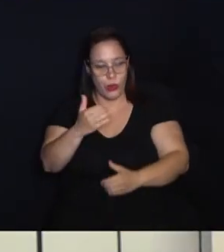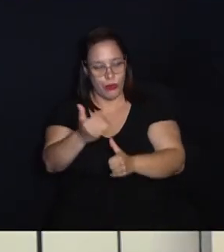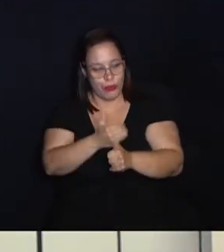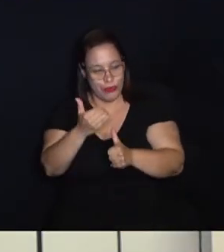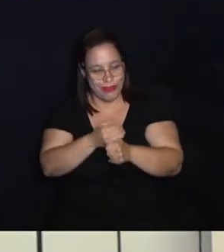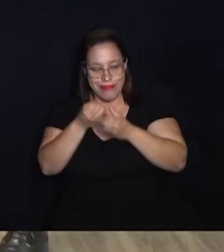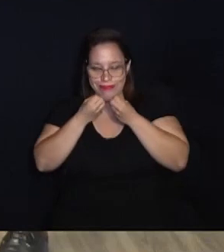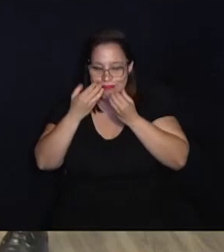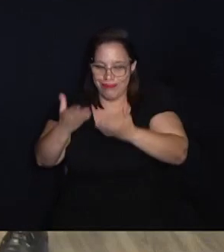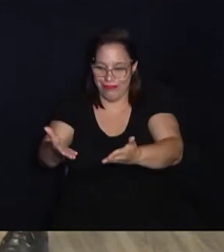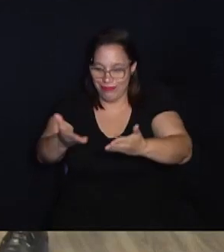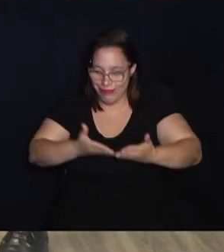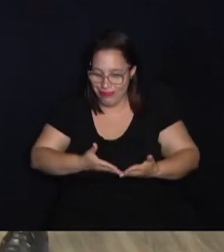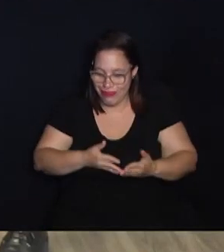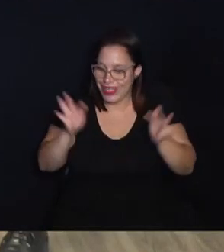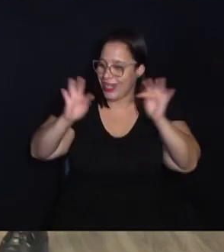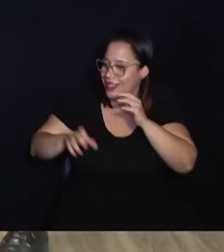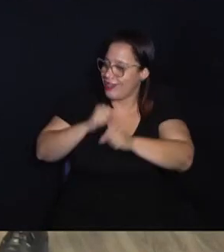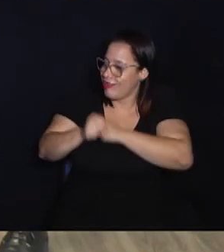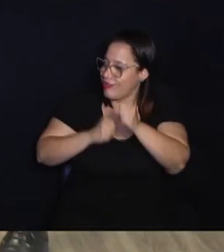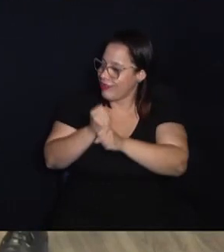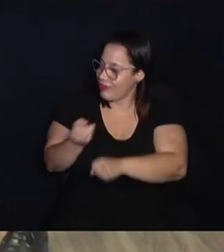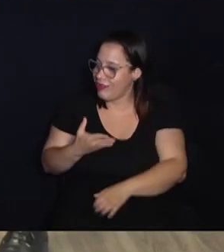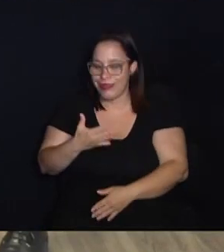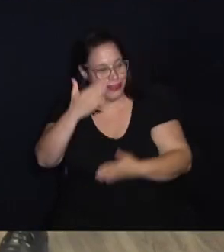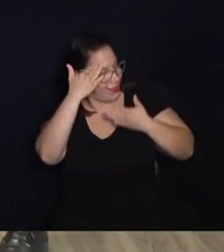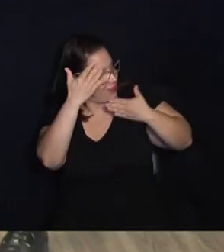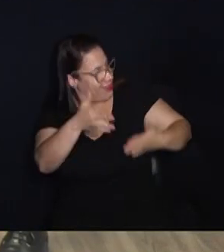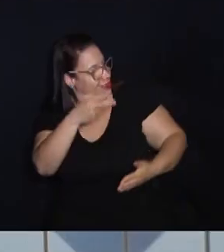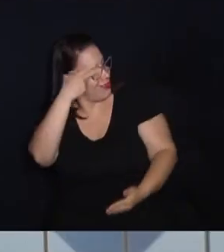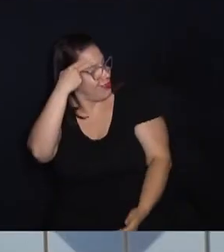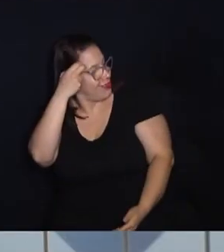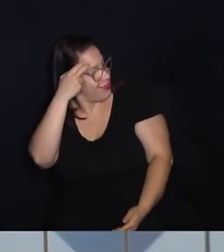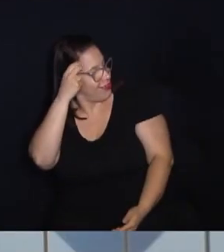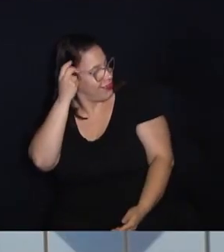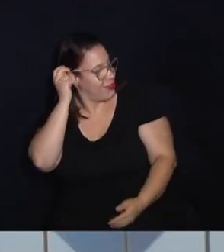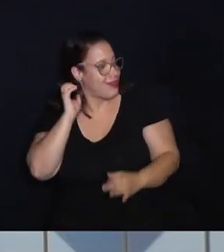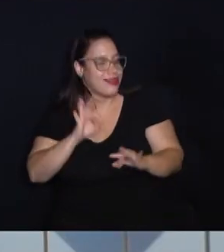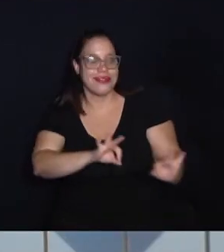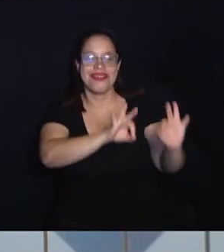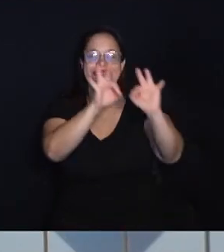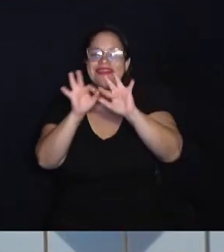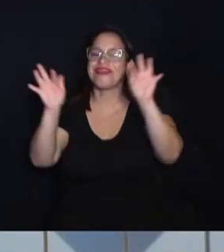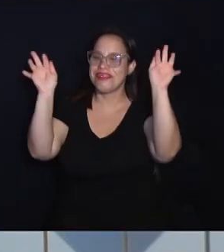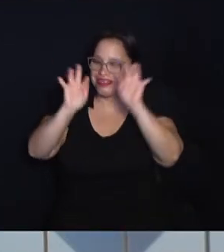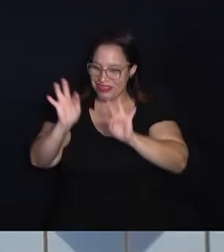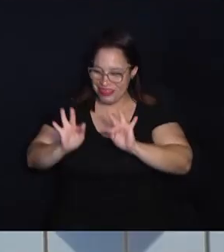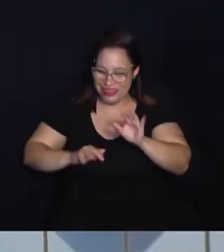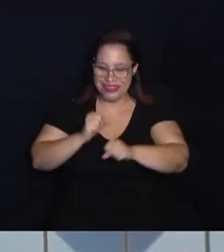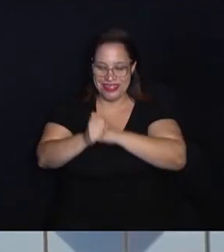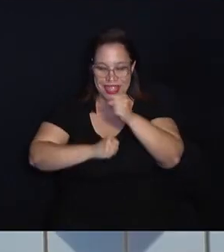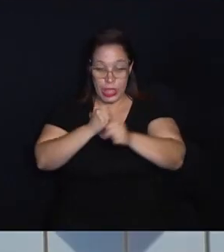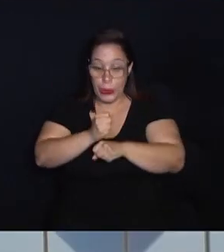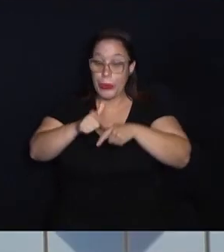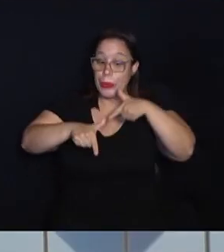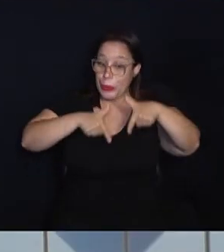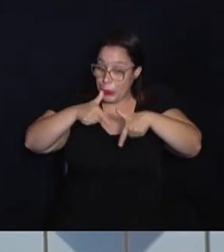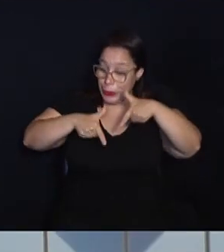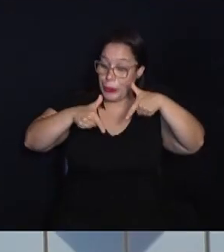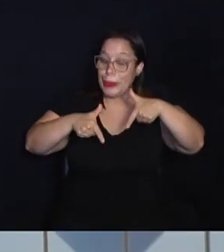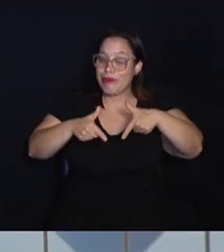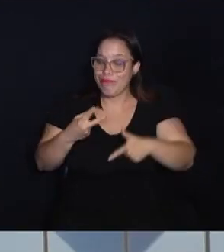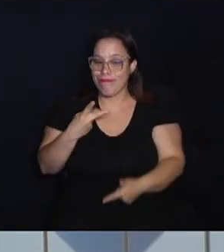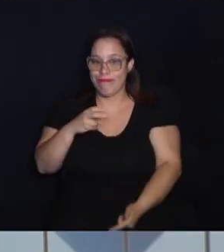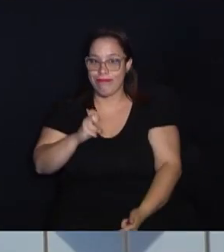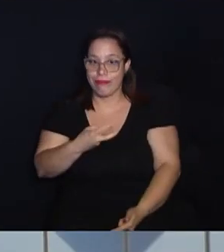Seja bem-vindo e feliz Ano Novo. Legal, obrigado Gabriel, obrigado a quem nos assiste, um feliz ano novo com muito trabalho, né?